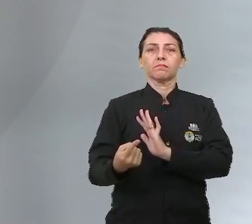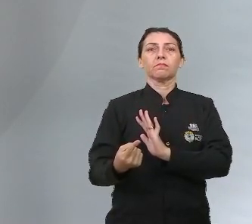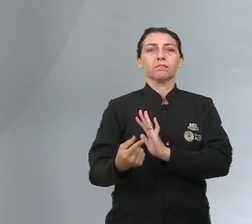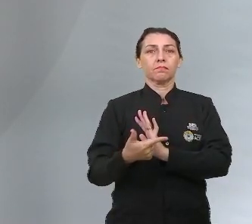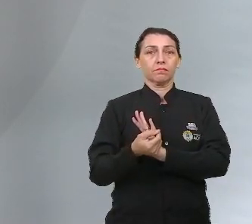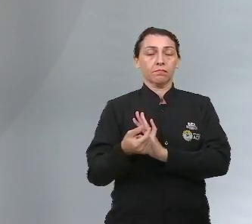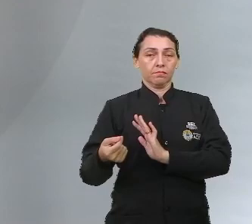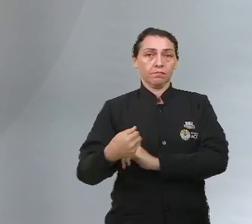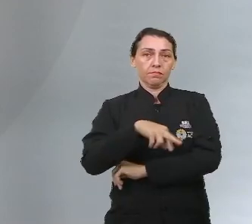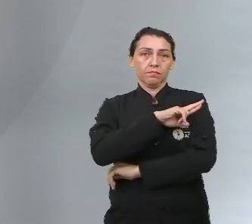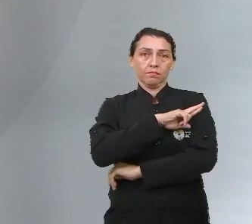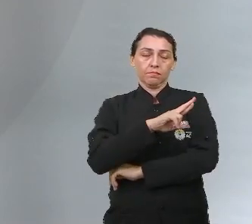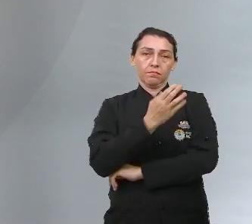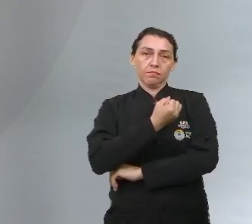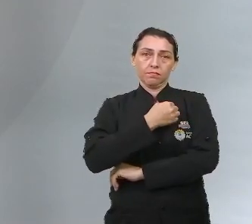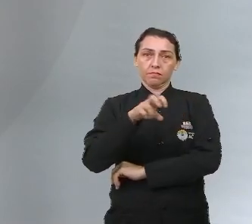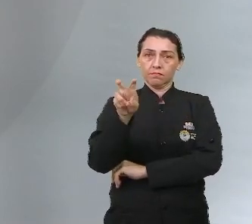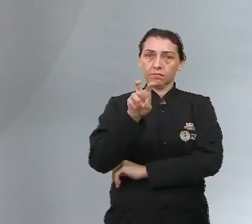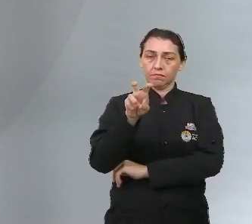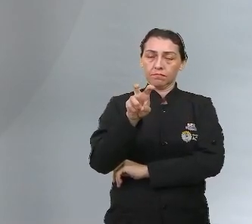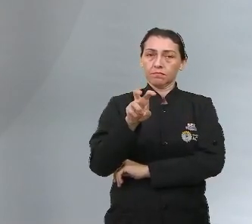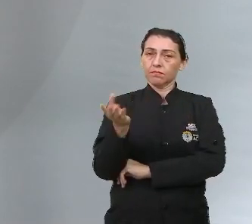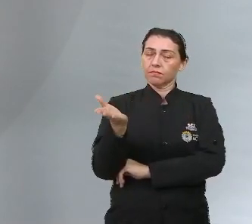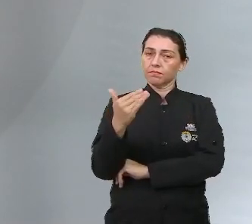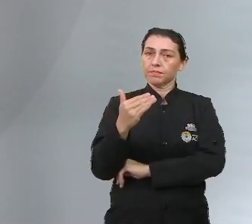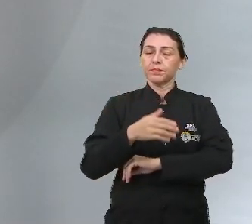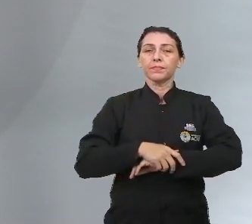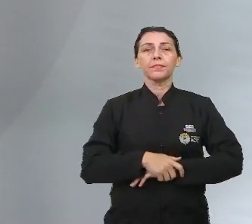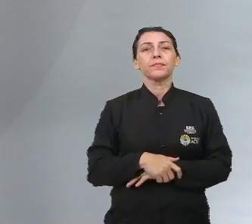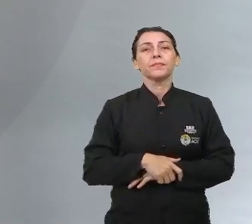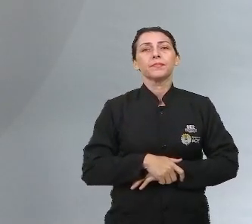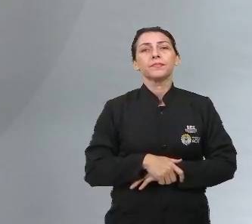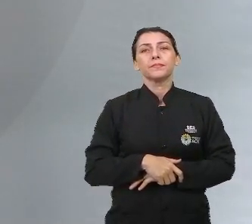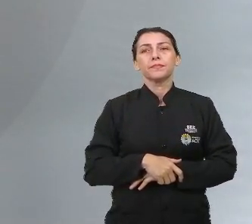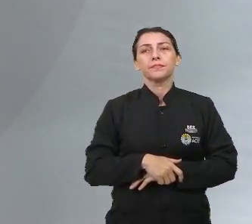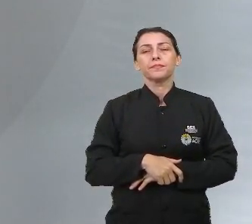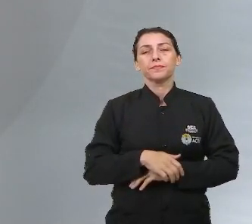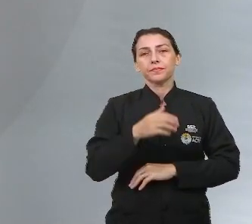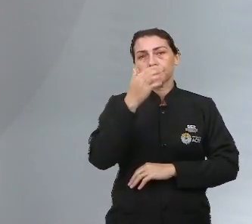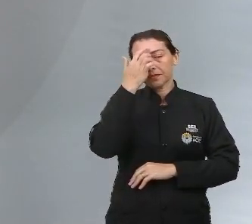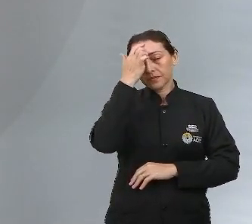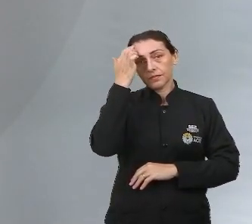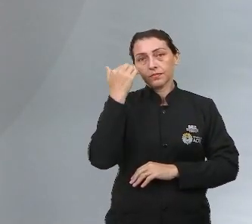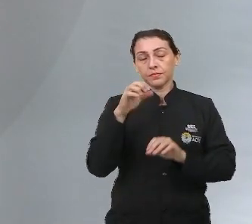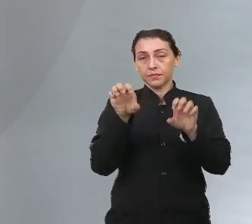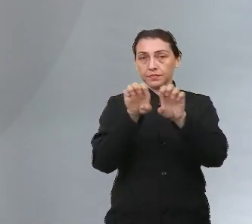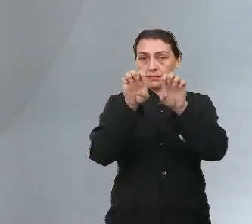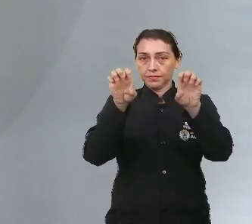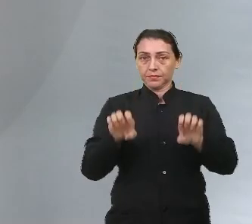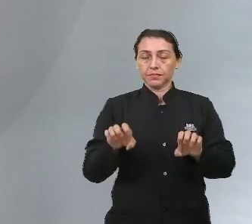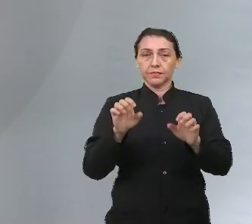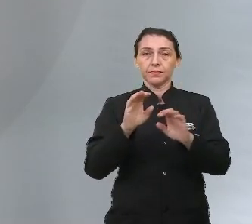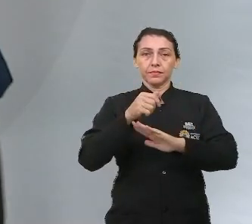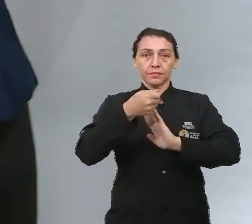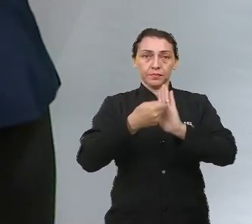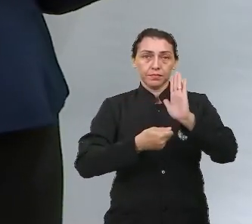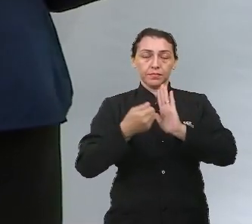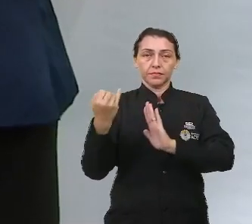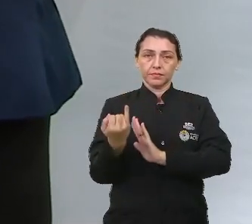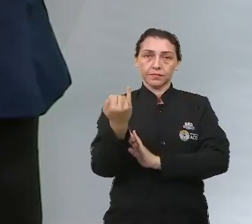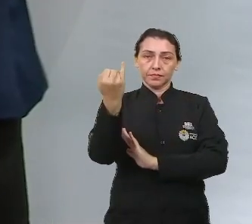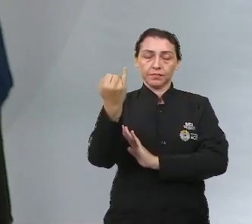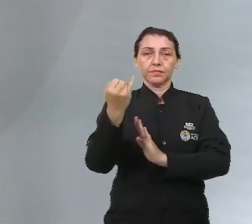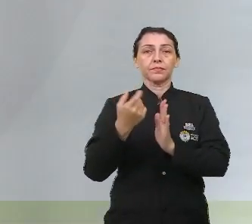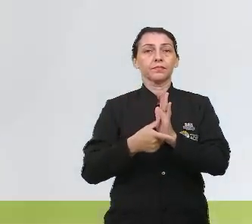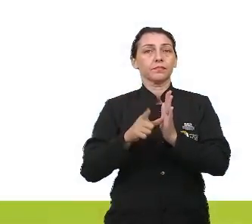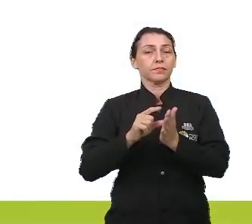200 pontos na competência 5, com certeza. Vamos lá? Então vamos lá. Estrutura da redação. É importante